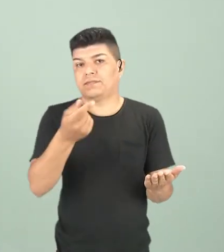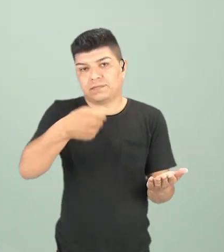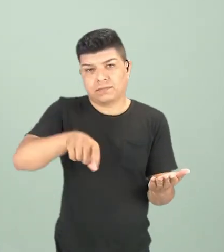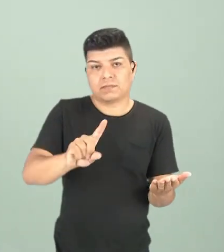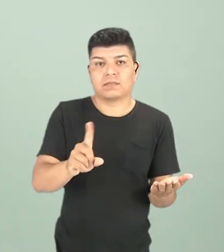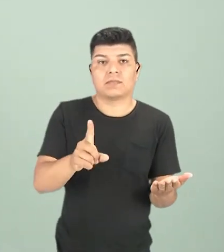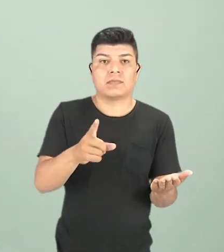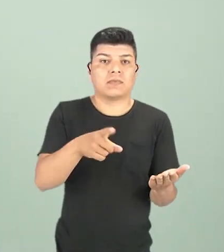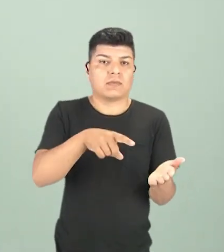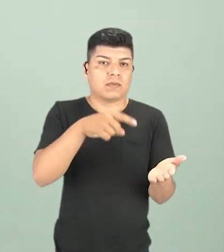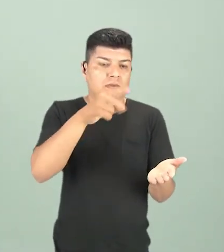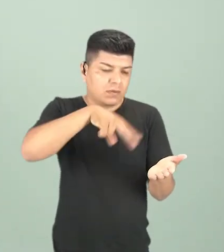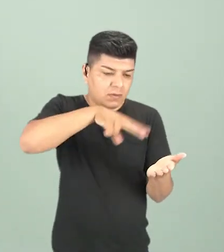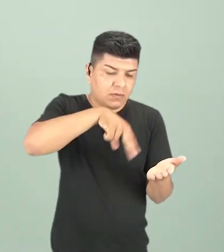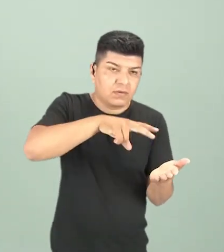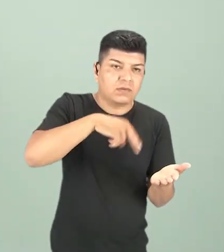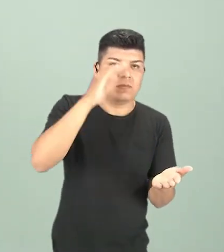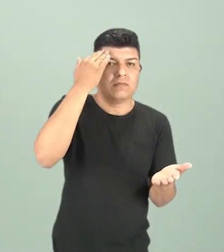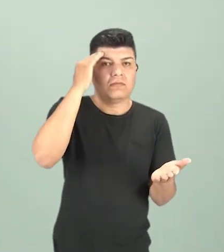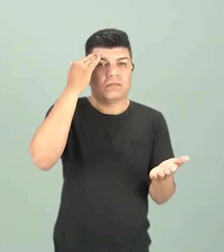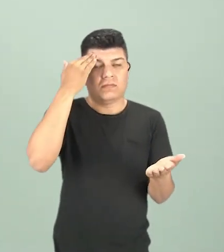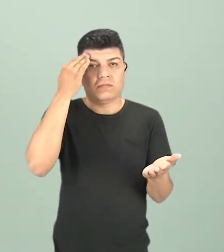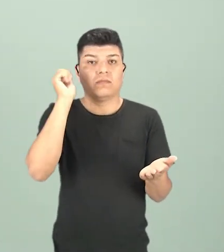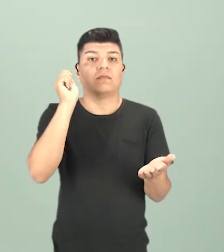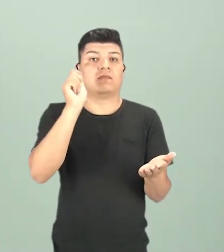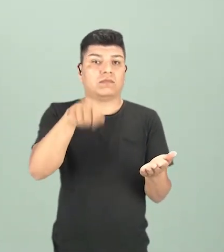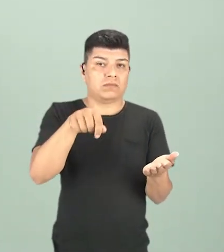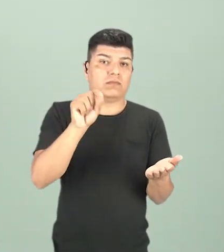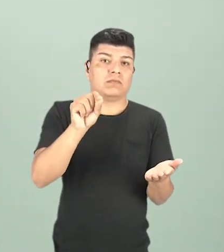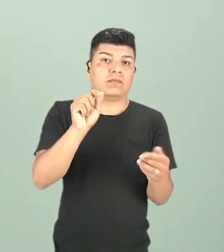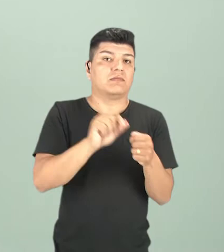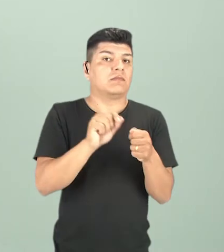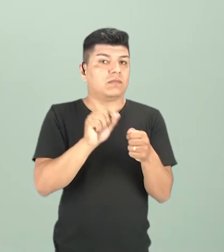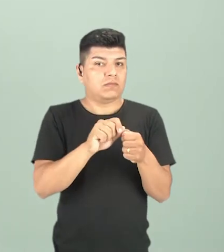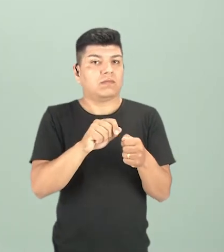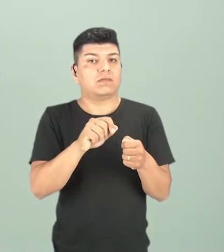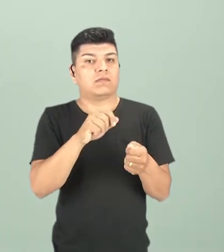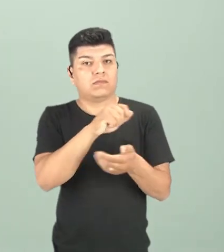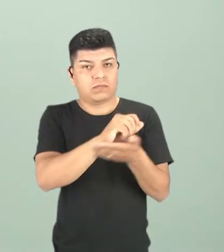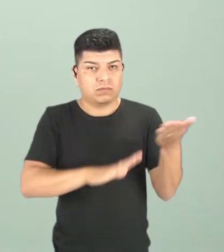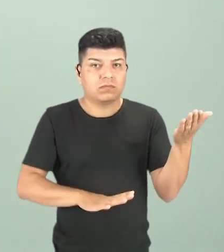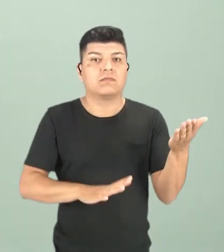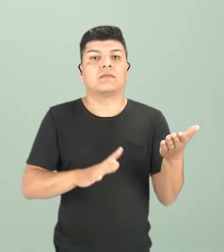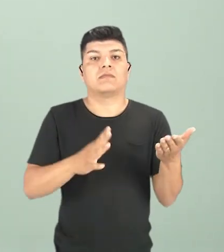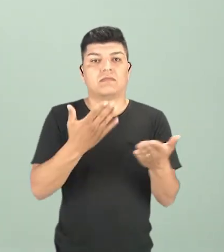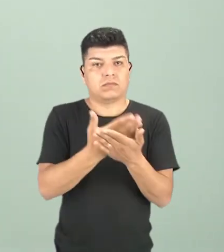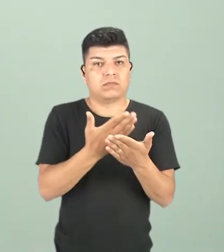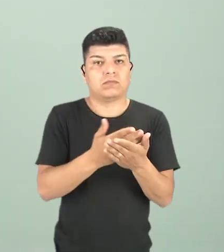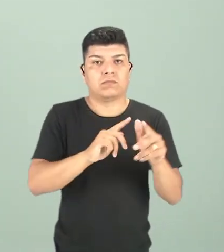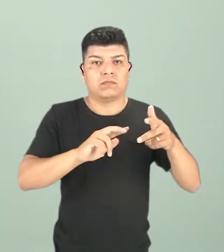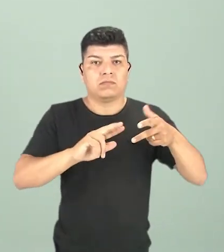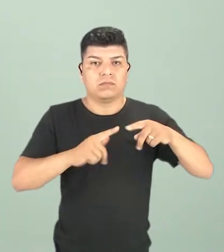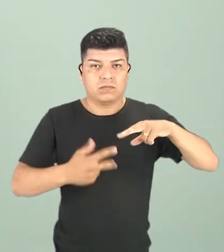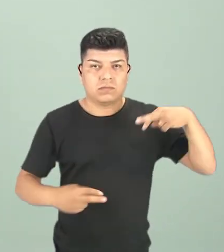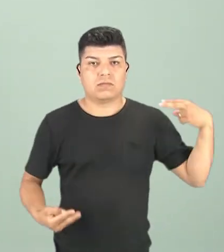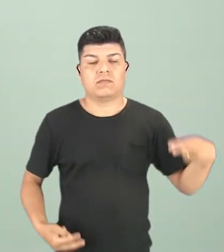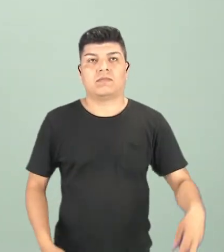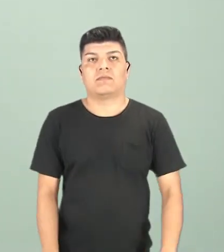espantem, leiam a legenda, compreendam para vocês poderem fazer as alternativas e estudar a